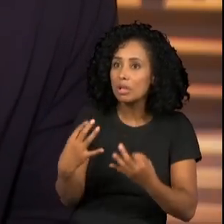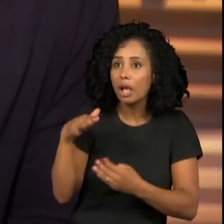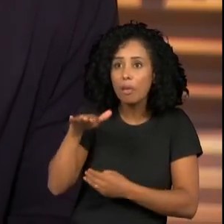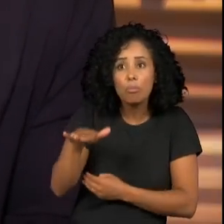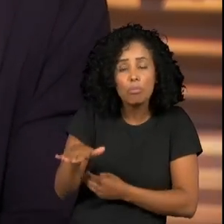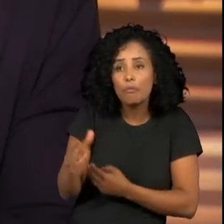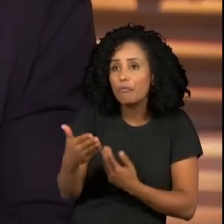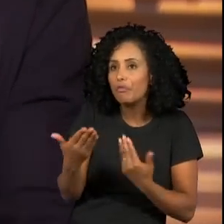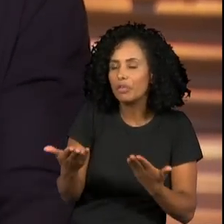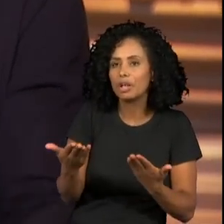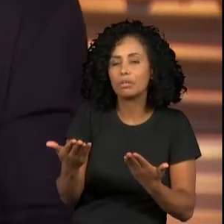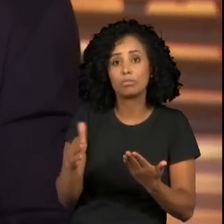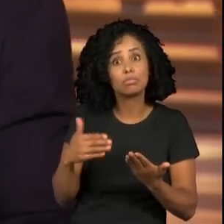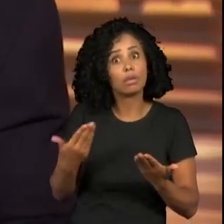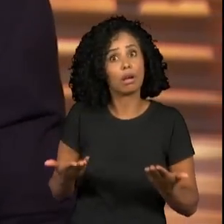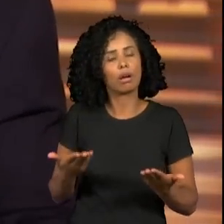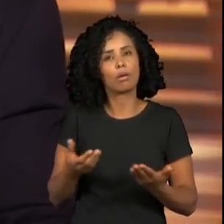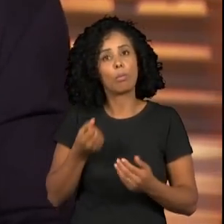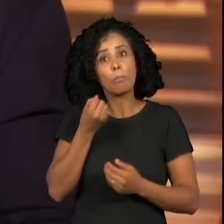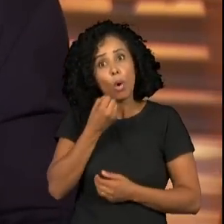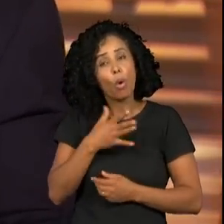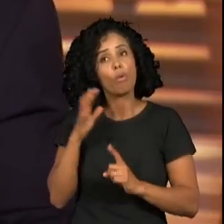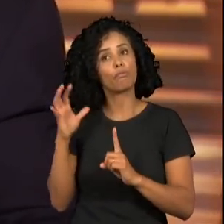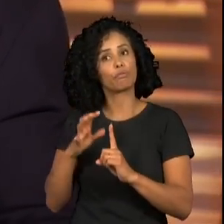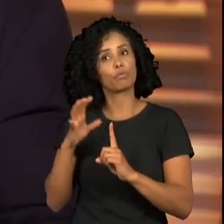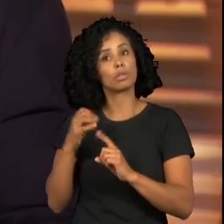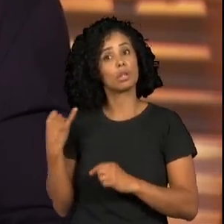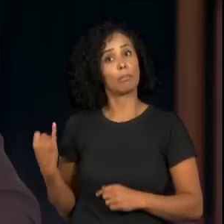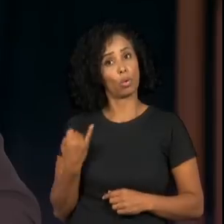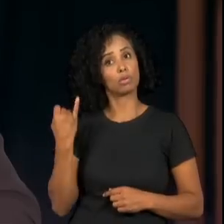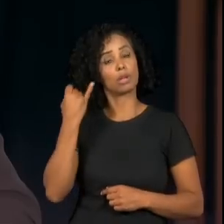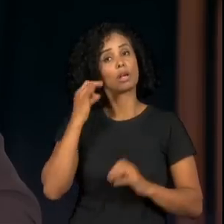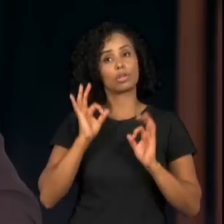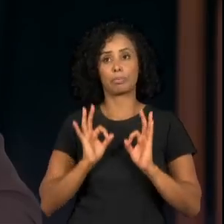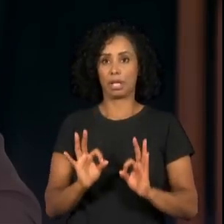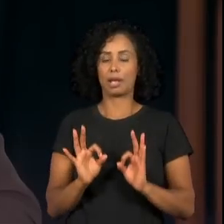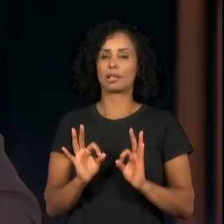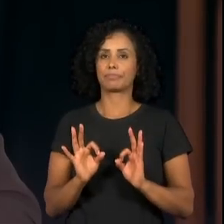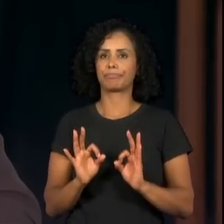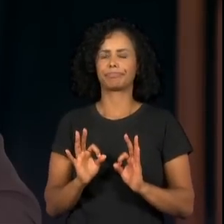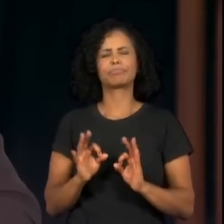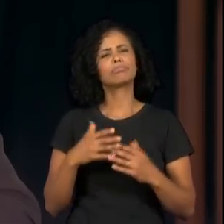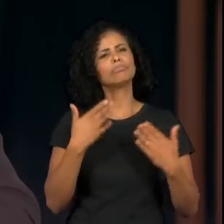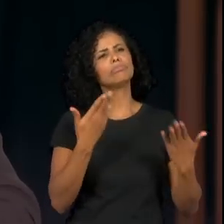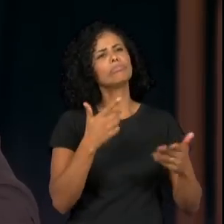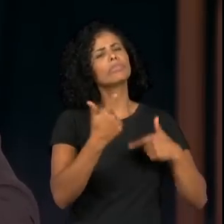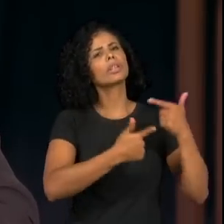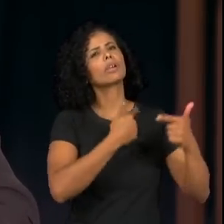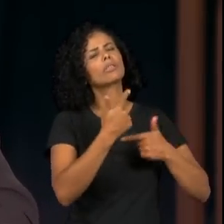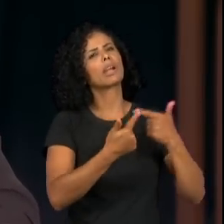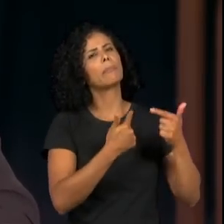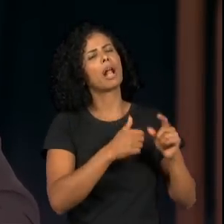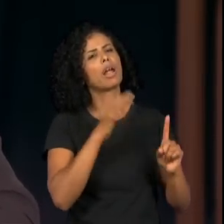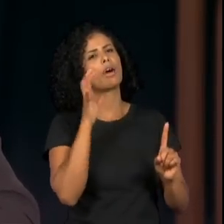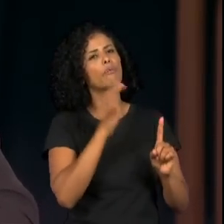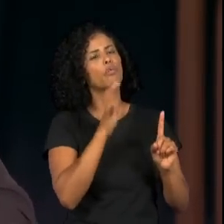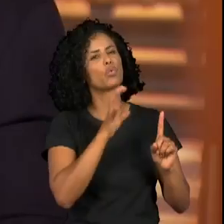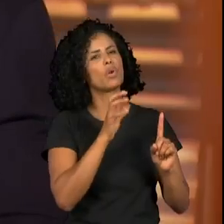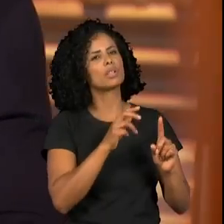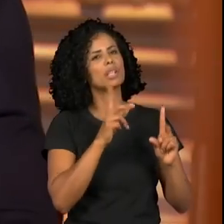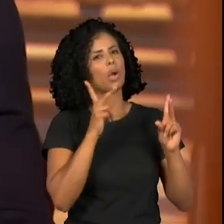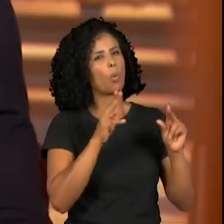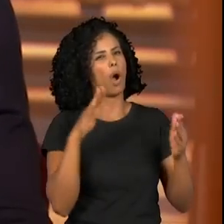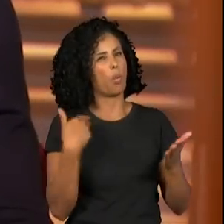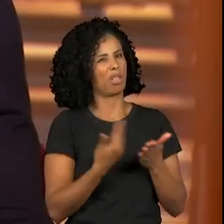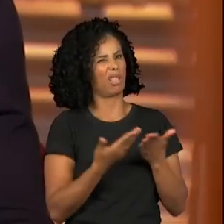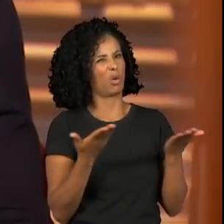Cara, então teve uma função muito importante. Muito importante. É, esse trabalho teria o mesmo impacto hoje? Não. Não